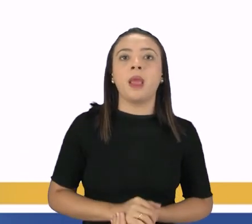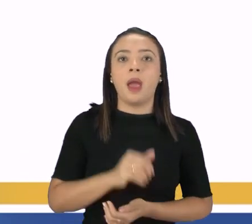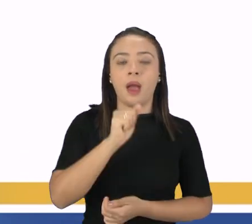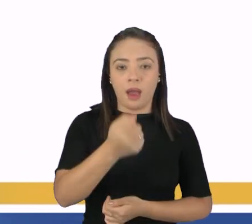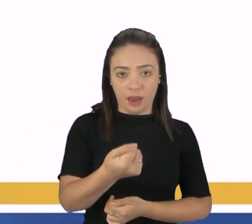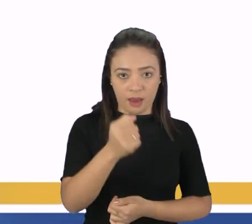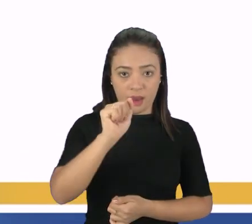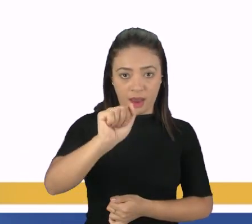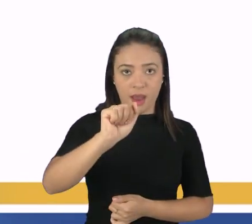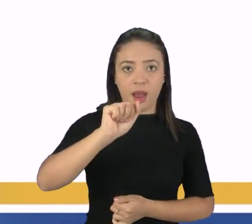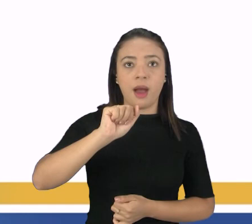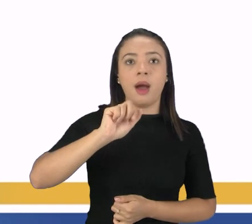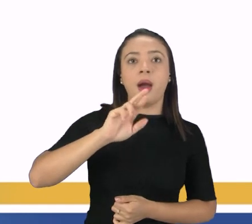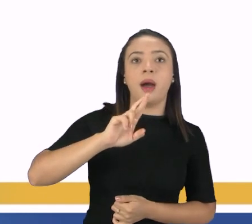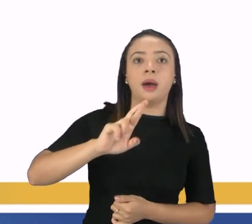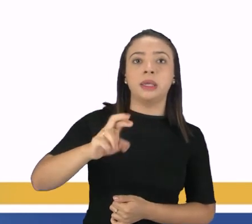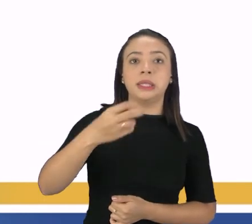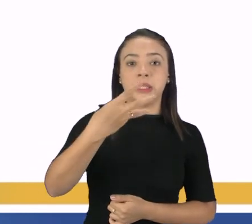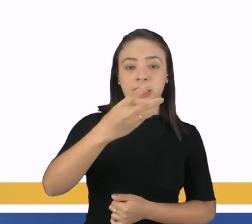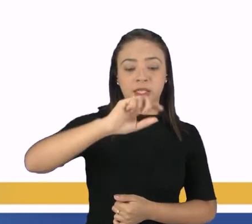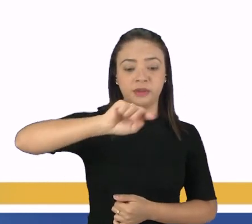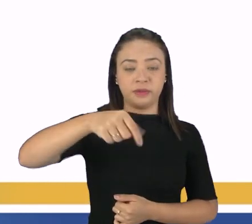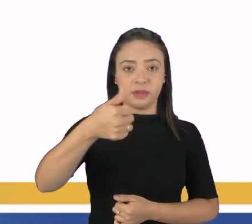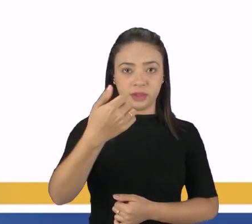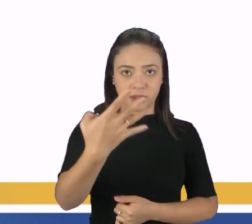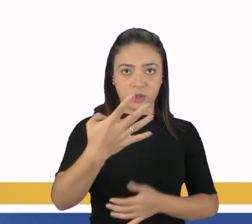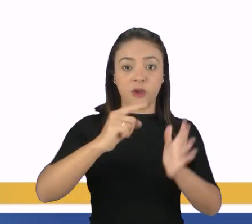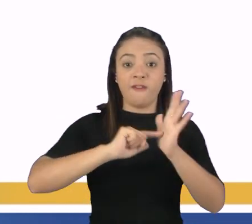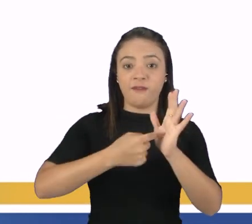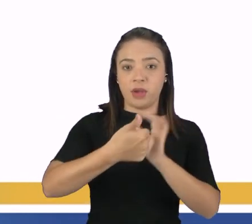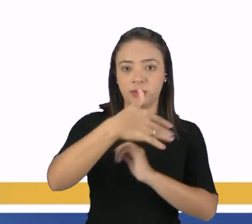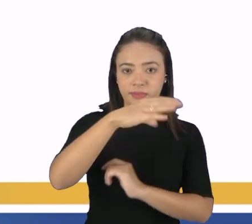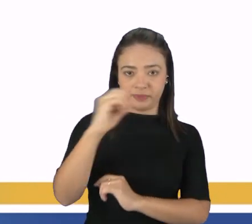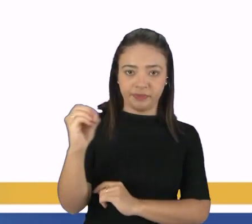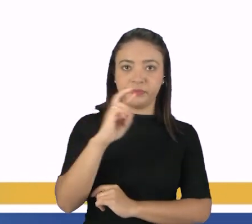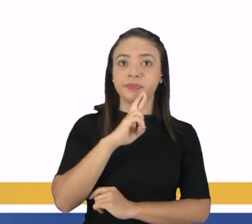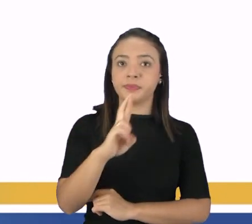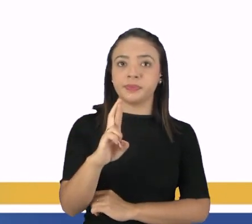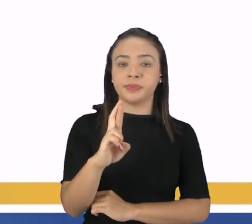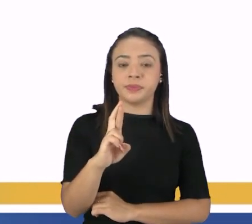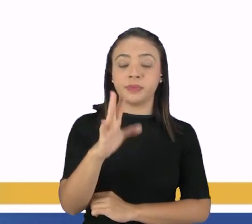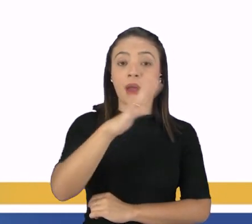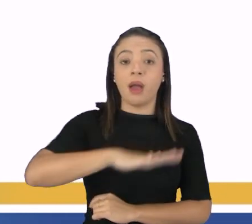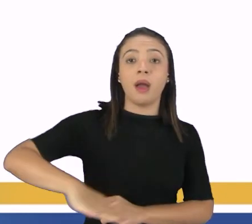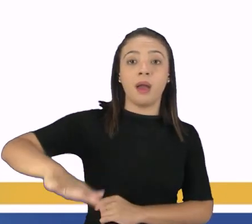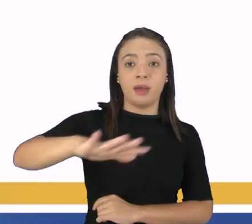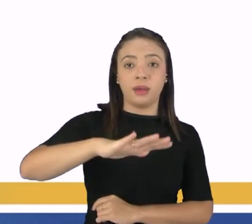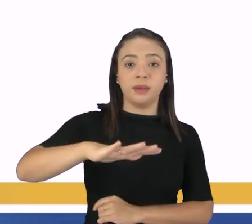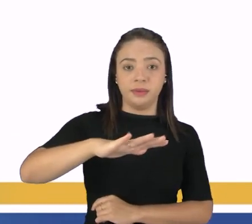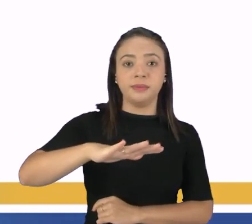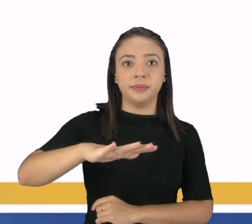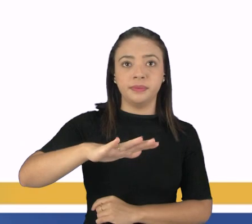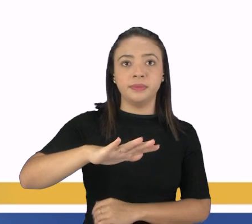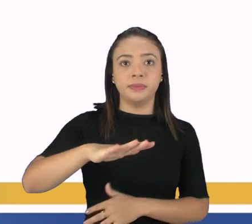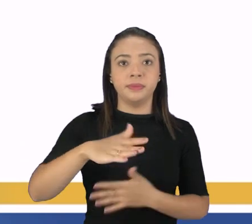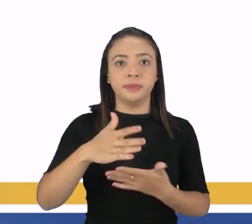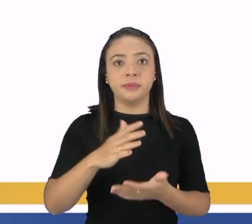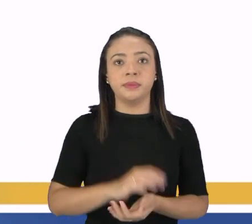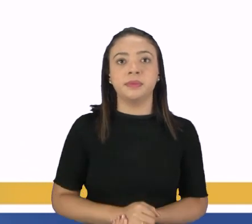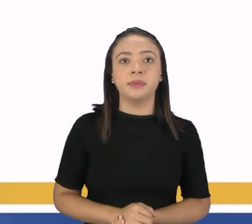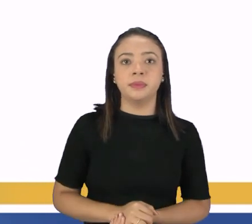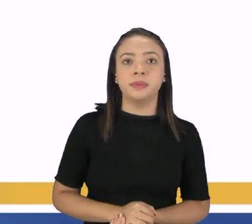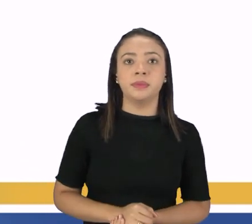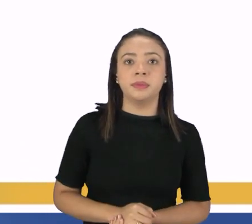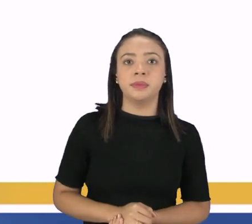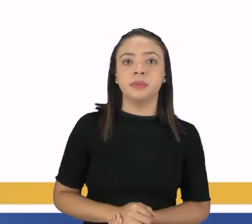3,14, temos 3,14 vezes 100 igual a área, né? Então, a área vai ser igual ao